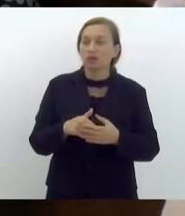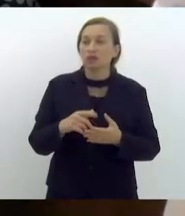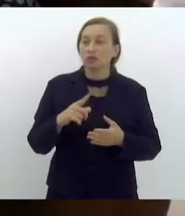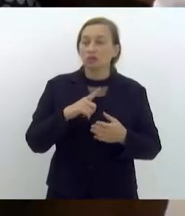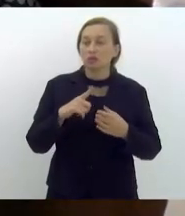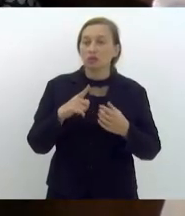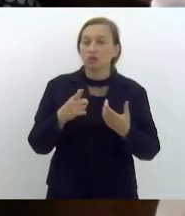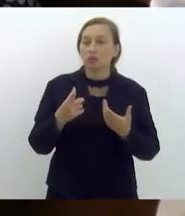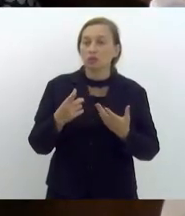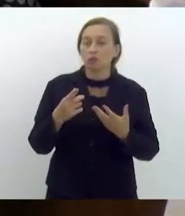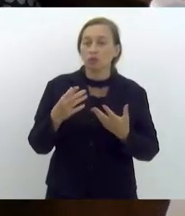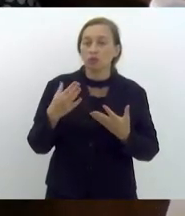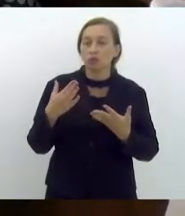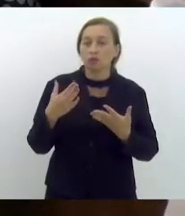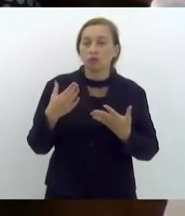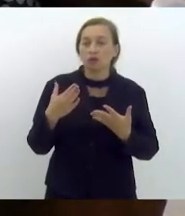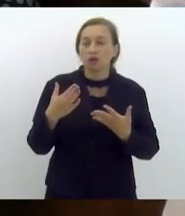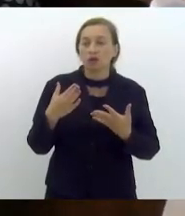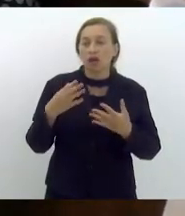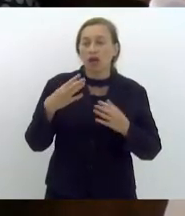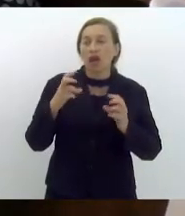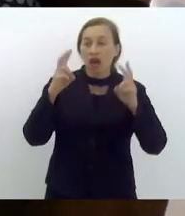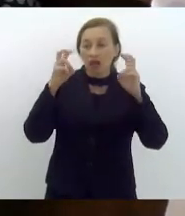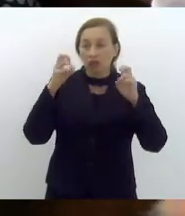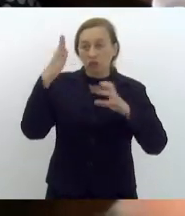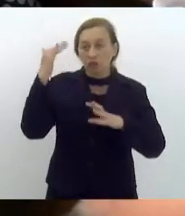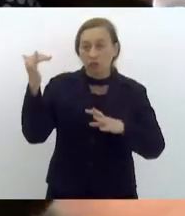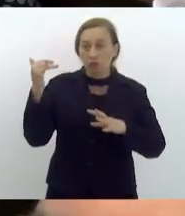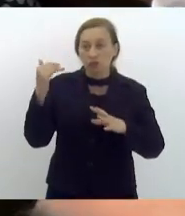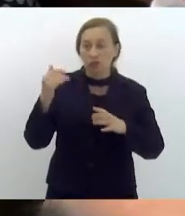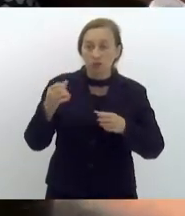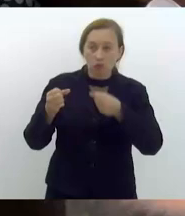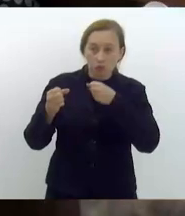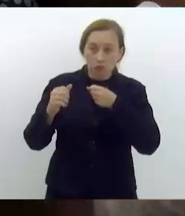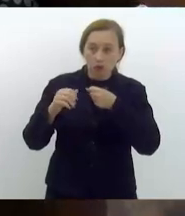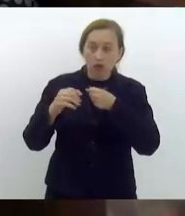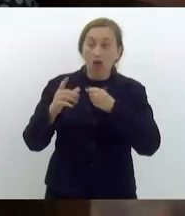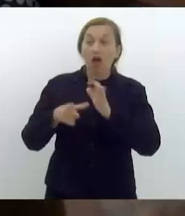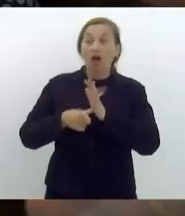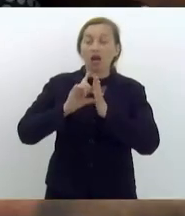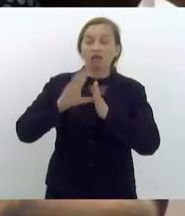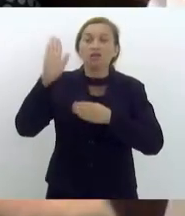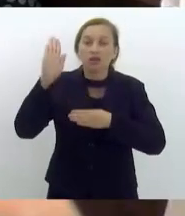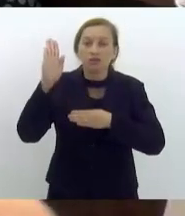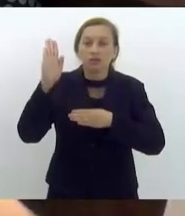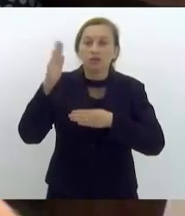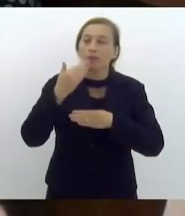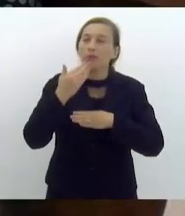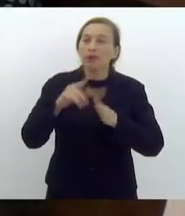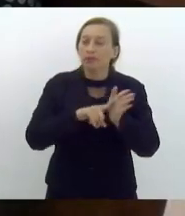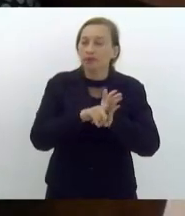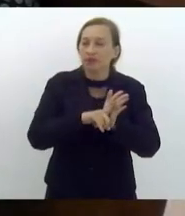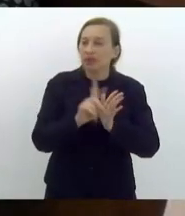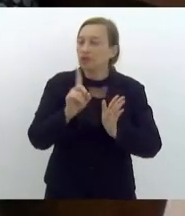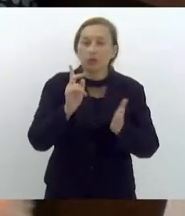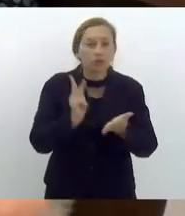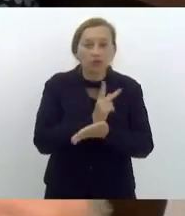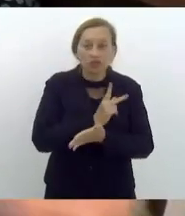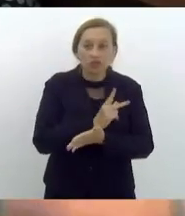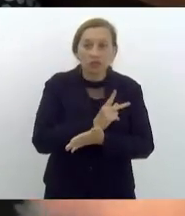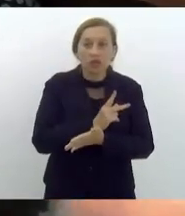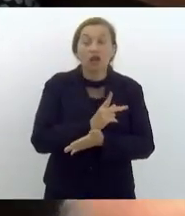polêmica para você ficar logo perto do microfone porque antes de cantar o projeto já tem pedido de verificação isso não ocorreu